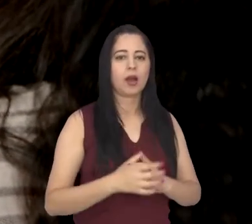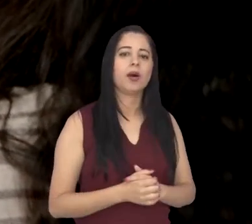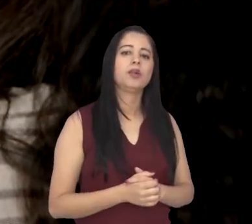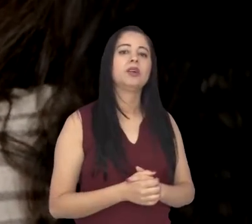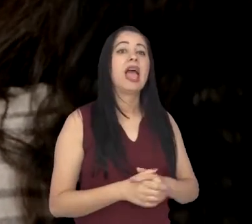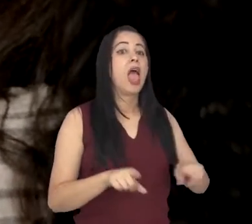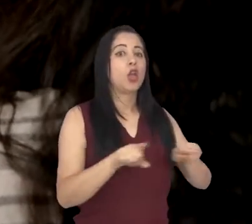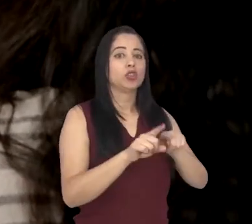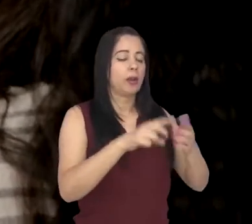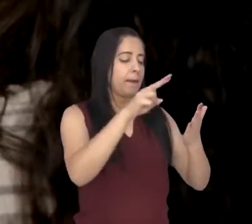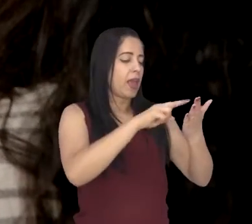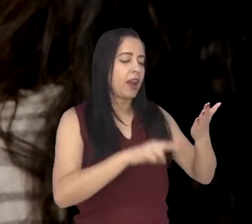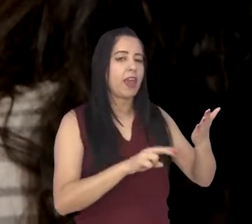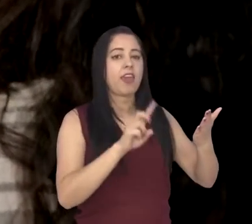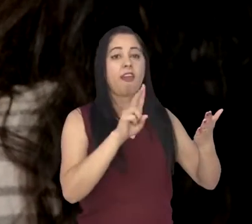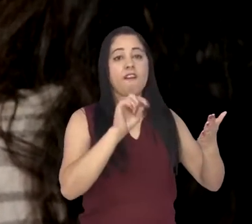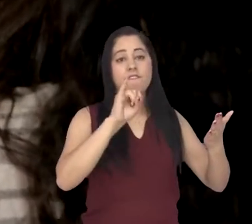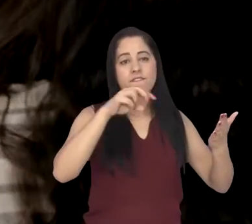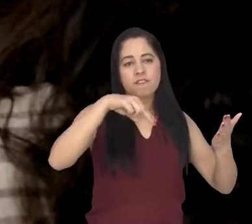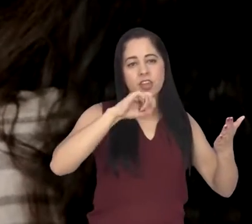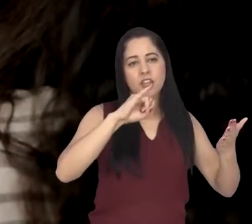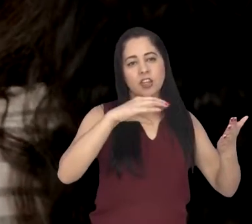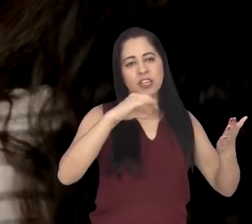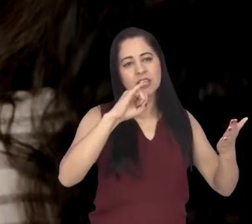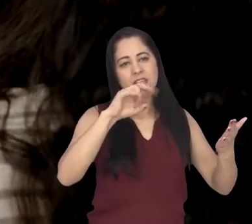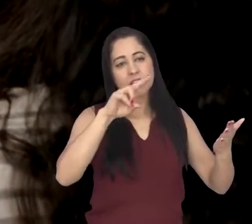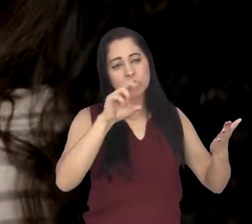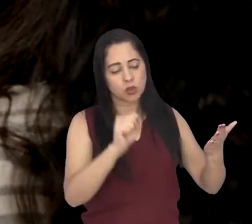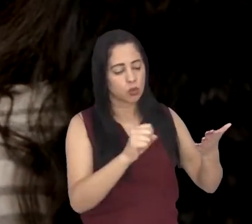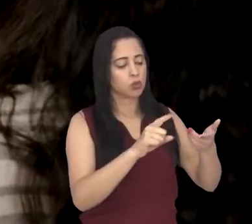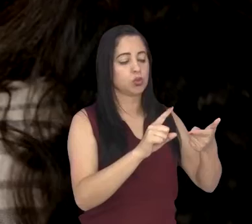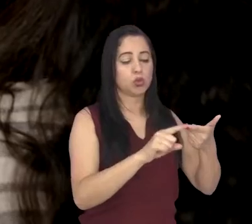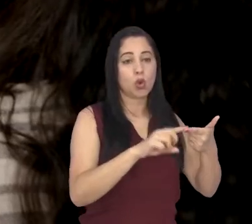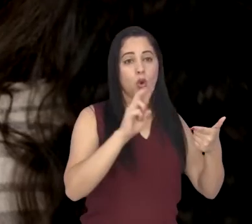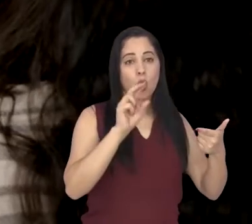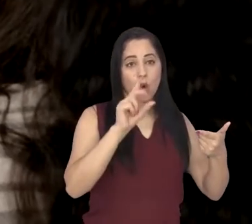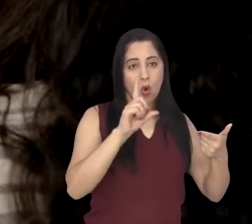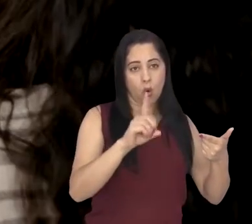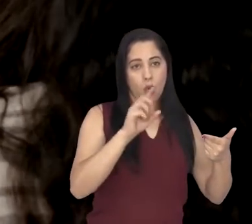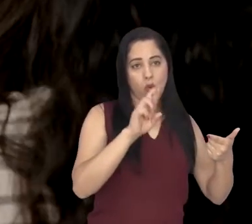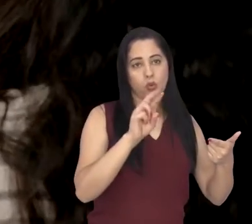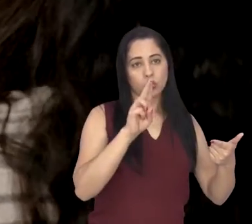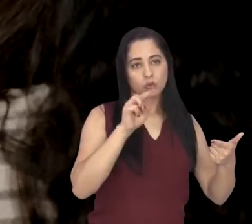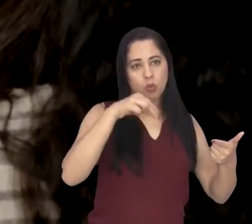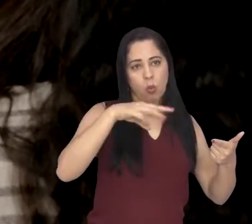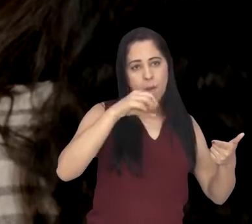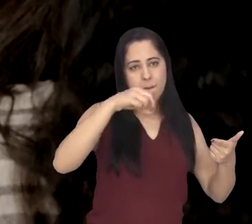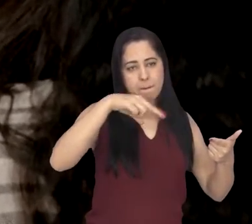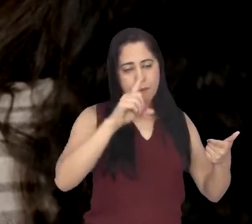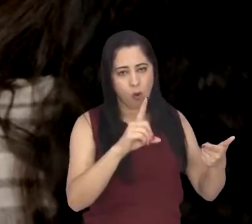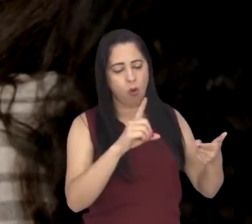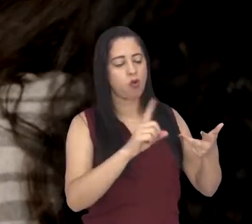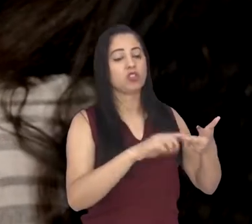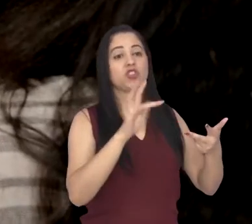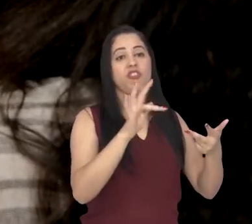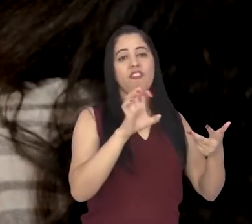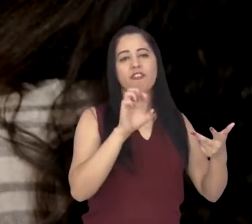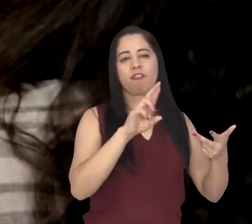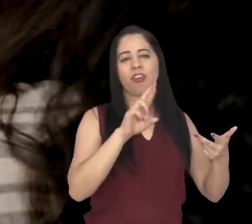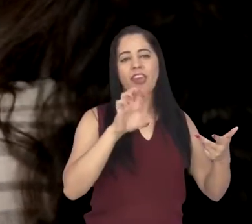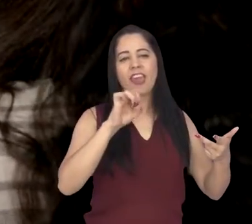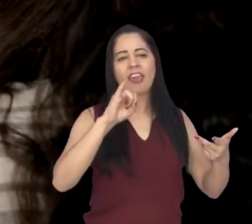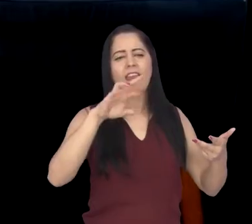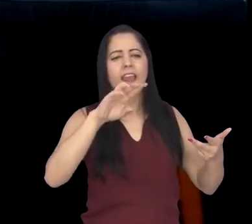tudo de Vinícius de Moraes, Drummond, acho que eu sei decor, até se fazesse um teatro, Ferreira Goulart. E isso